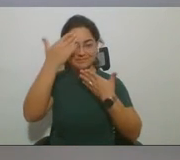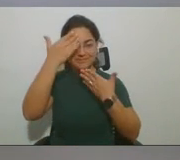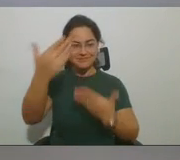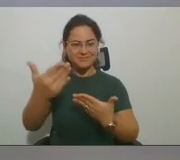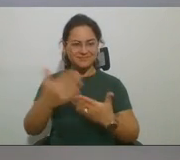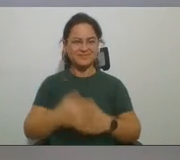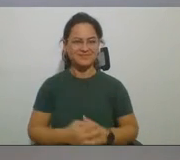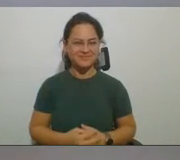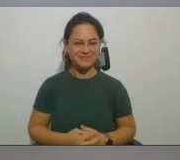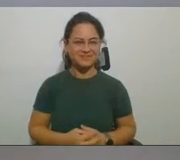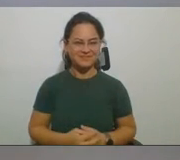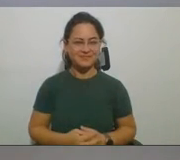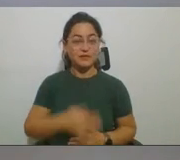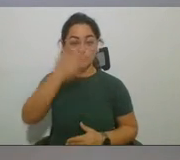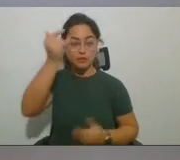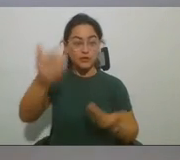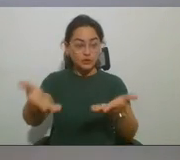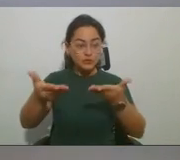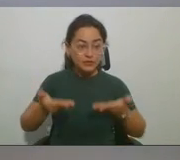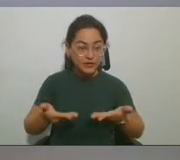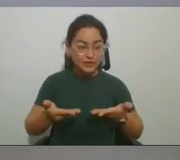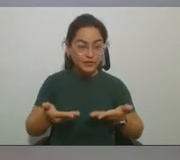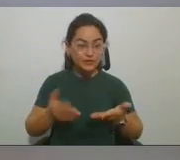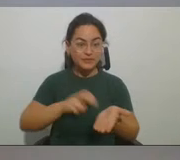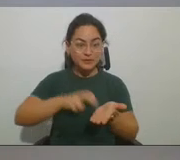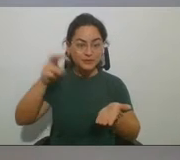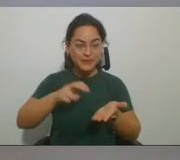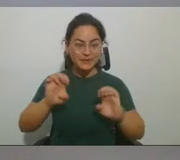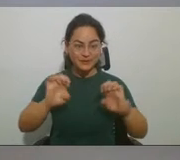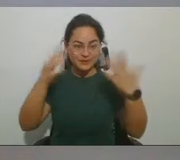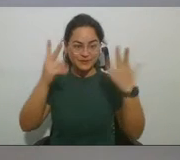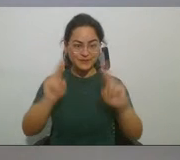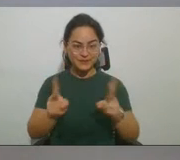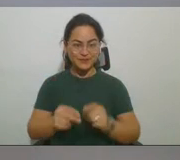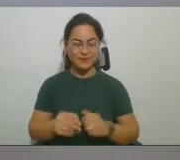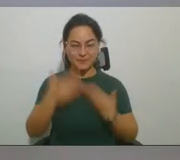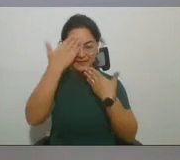a todos para estar amanhã, pela manhã, no evento. Muito obrigado.